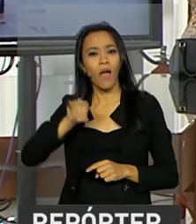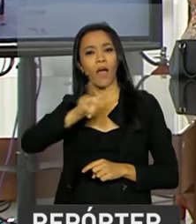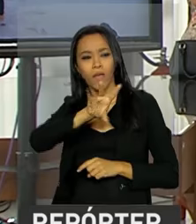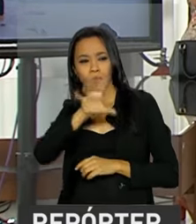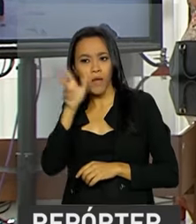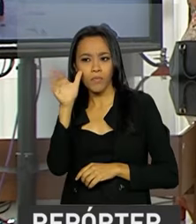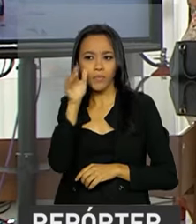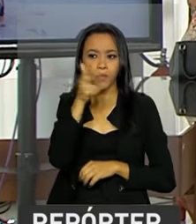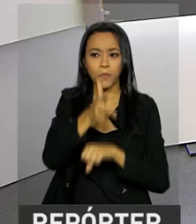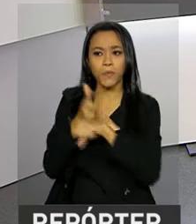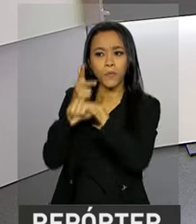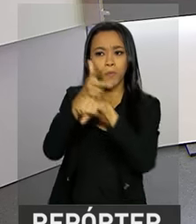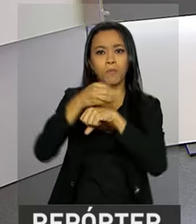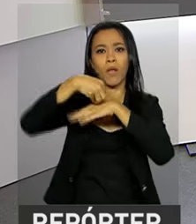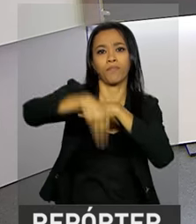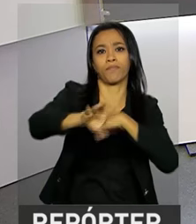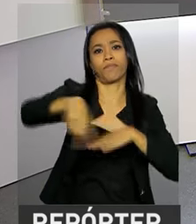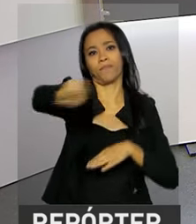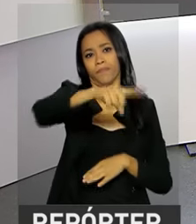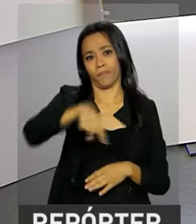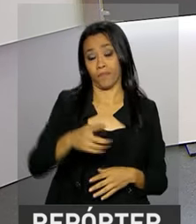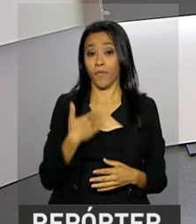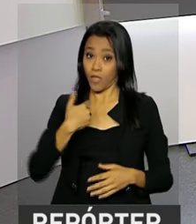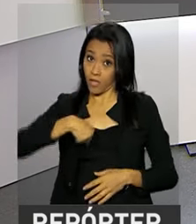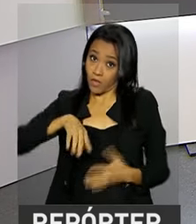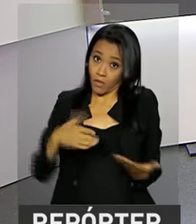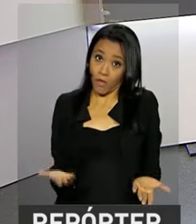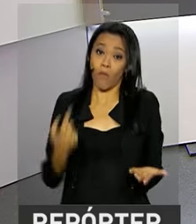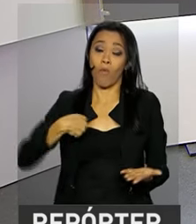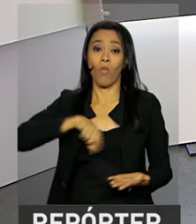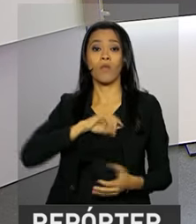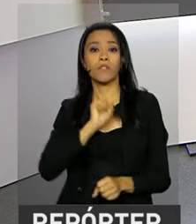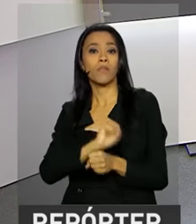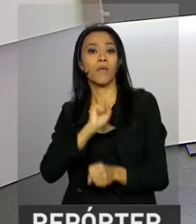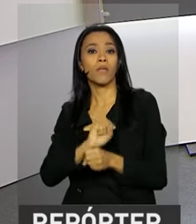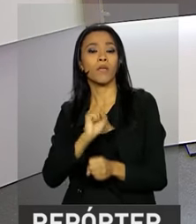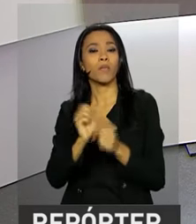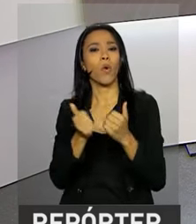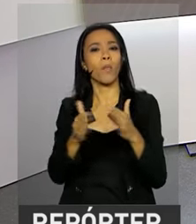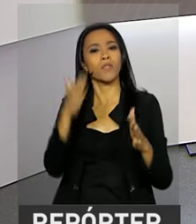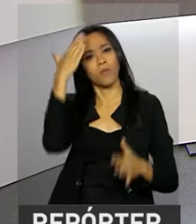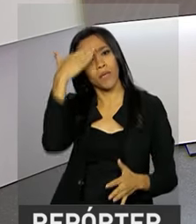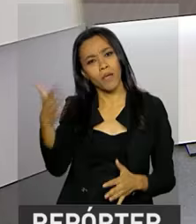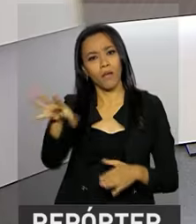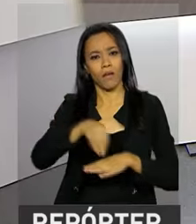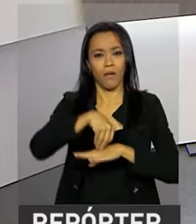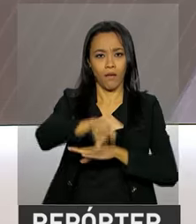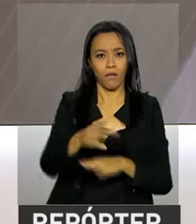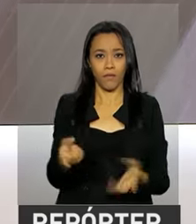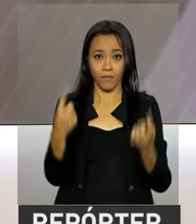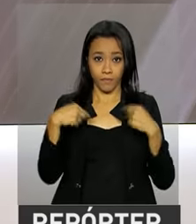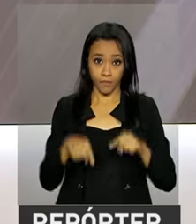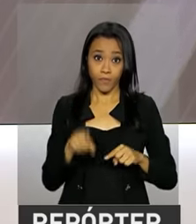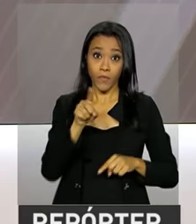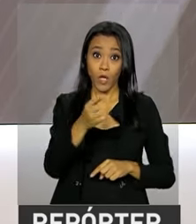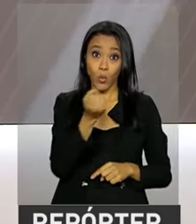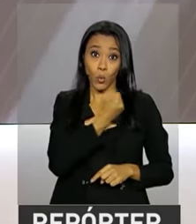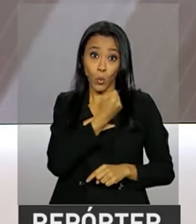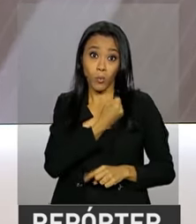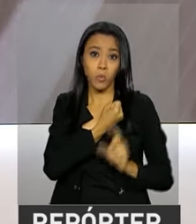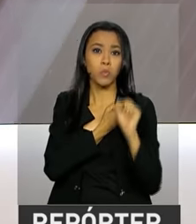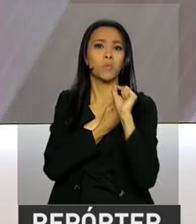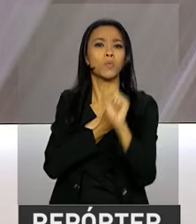por aqui. Renata. Obrigada, João. Estamos aguardando, então, o início desta cerimônia. Obrigada pelas suas informações. E olha, números